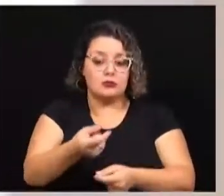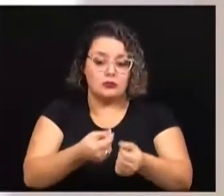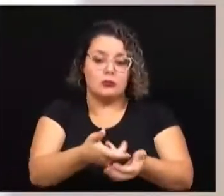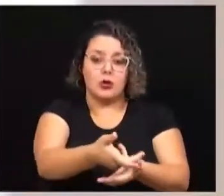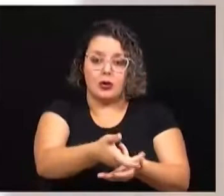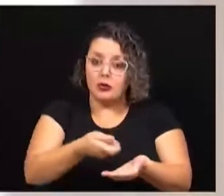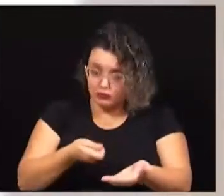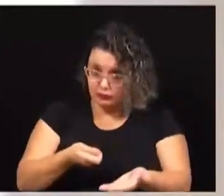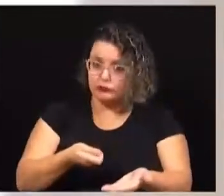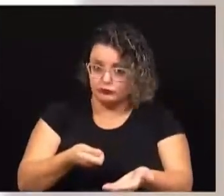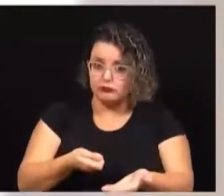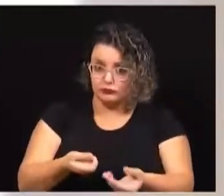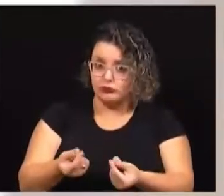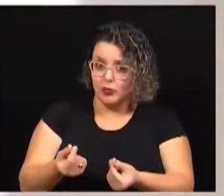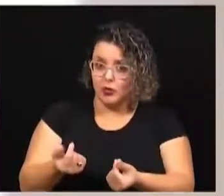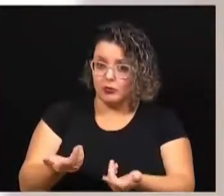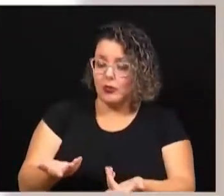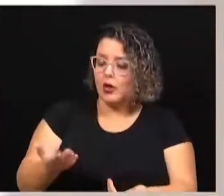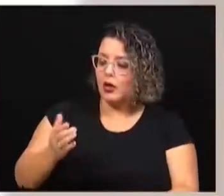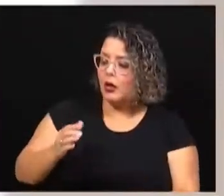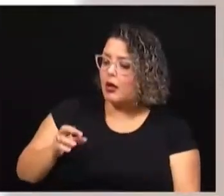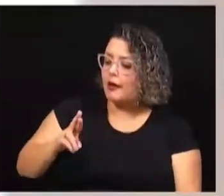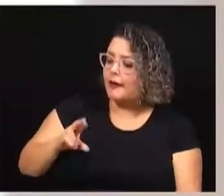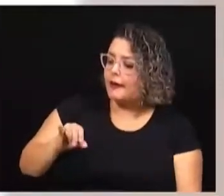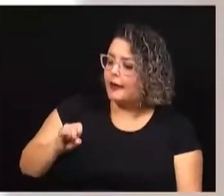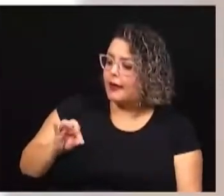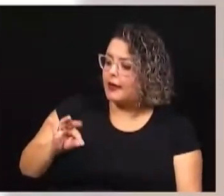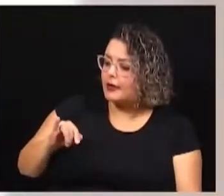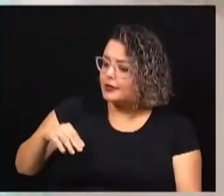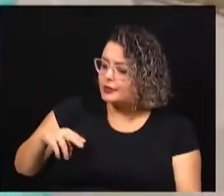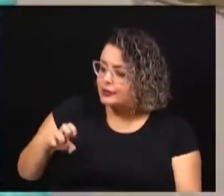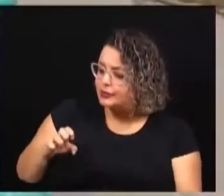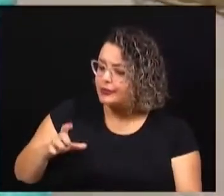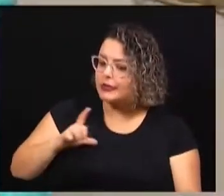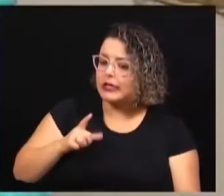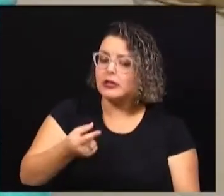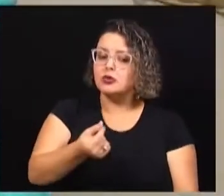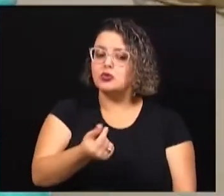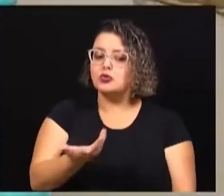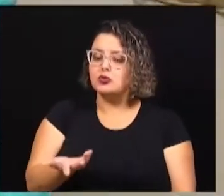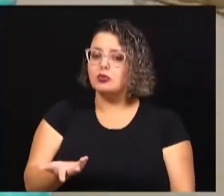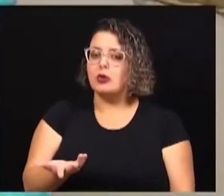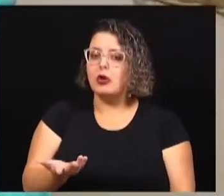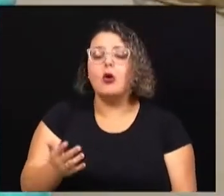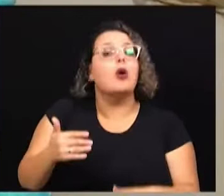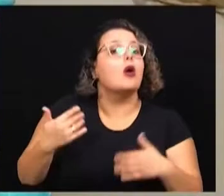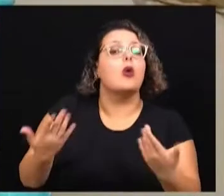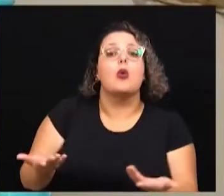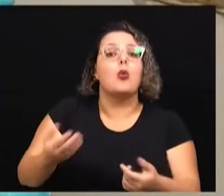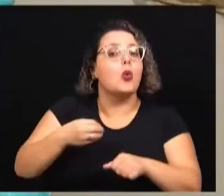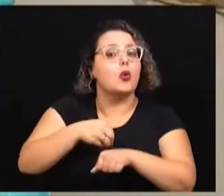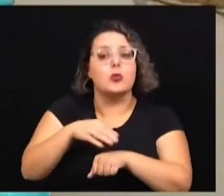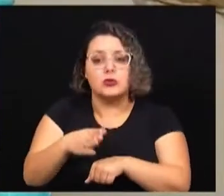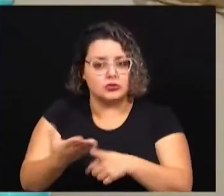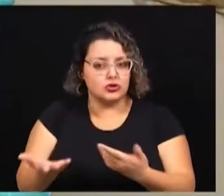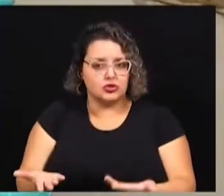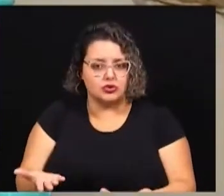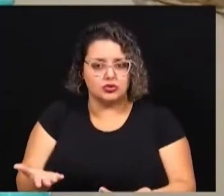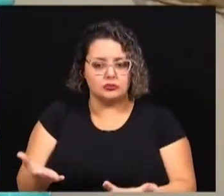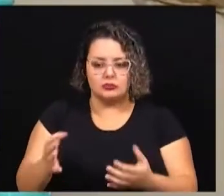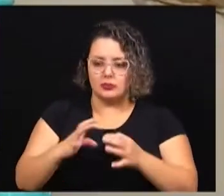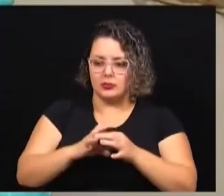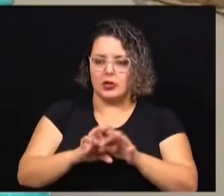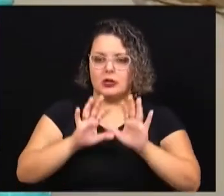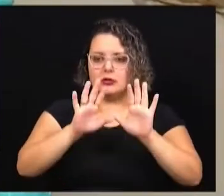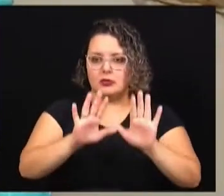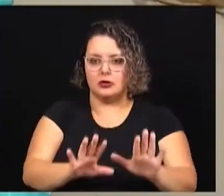sacando esse valor. Cristine, tem esse dinheirinho lá. qual a sua dica aí? A gente